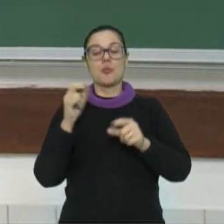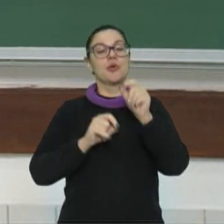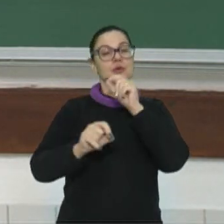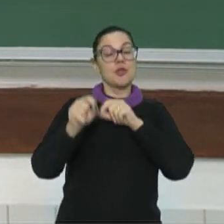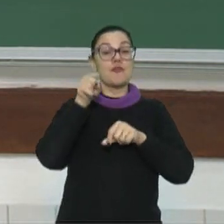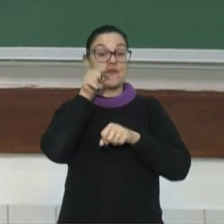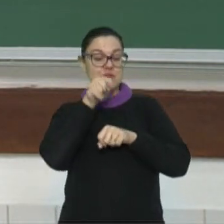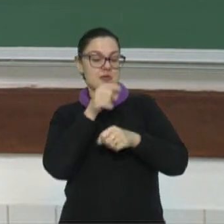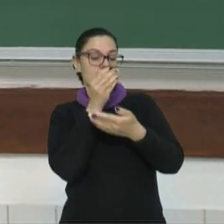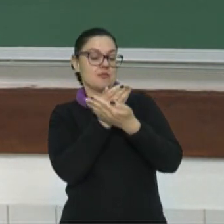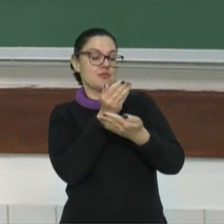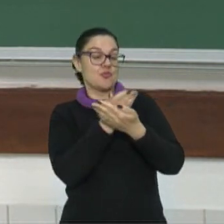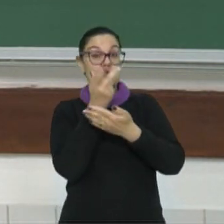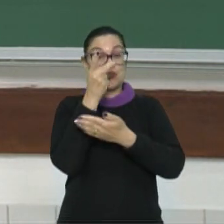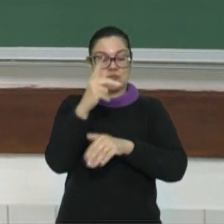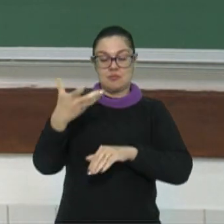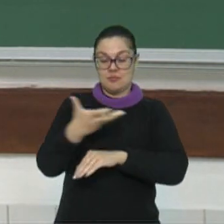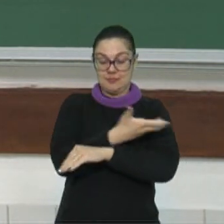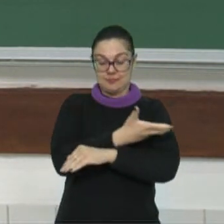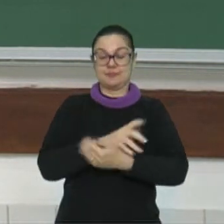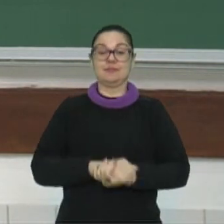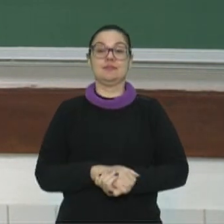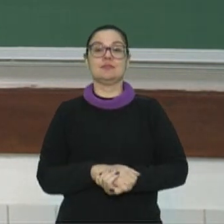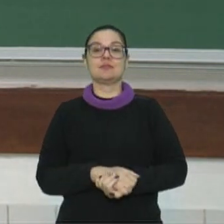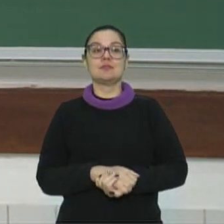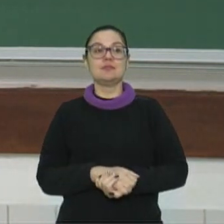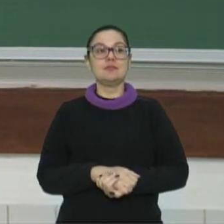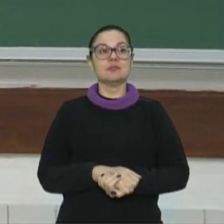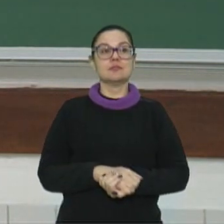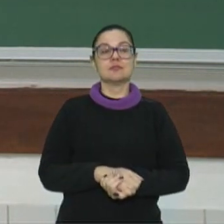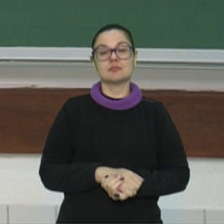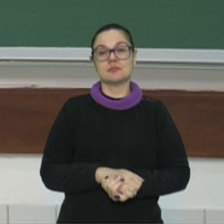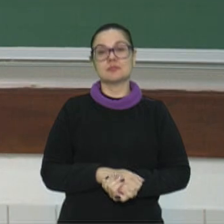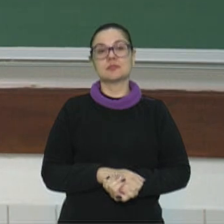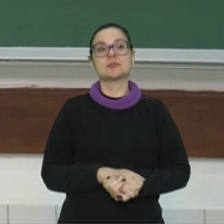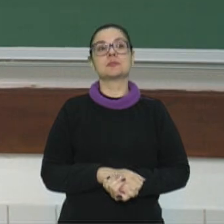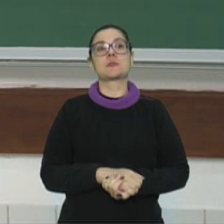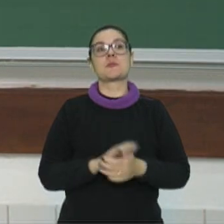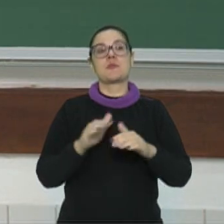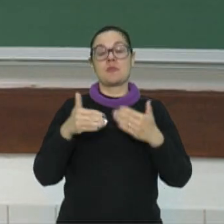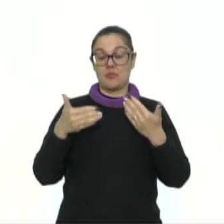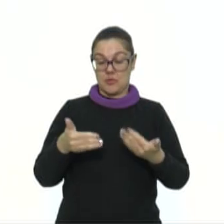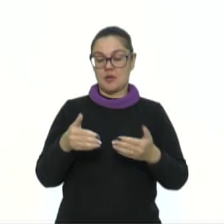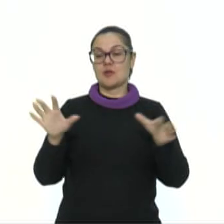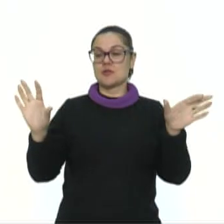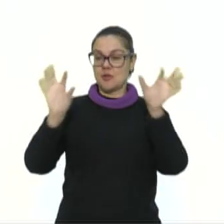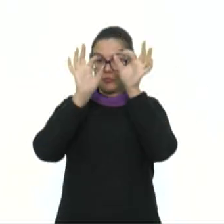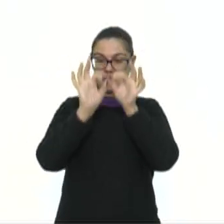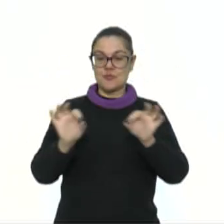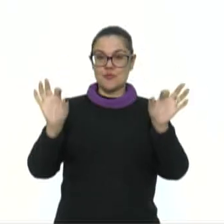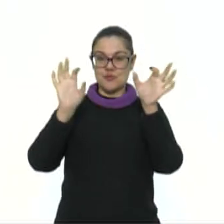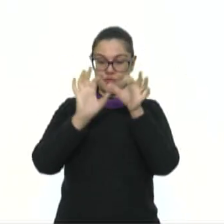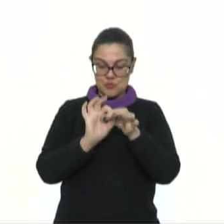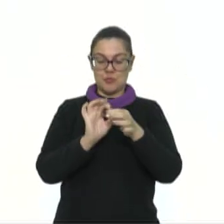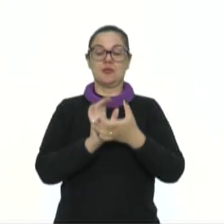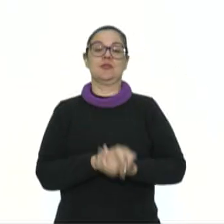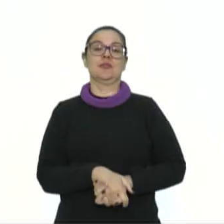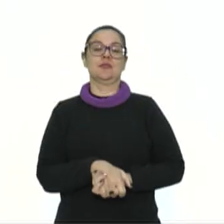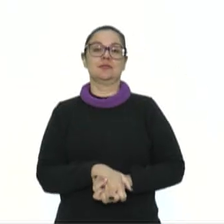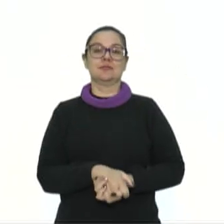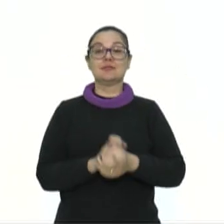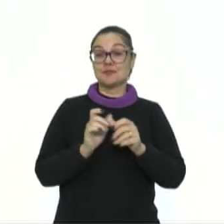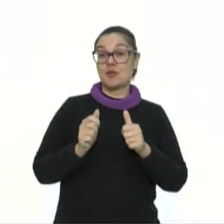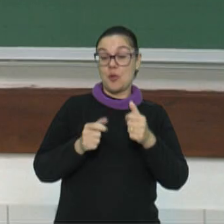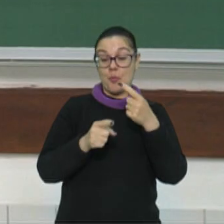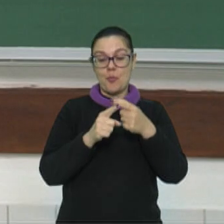Que você estude suas emoções, né? A gente está falando disso nessa aula. Então, aqui, subordinação, muito bem,